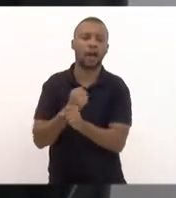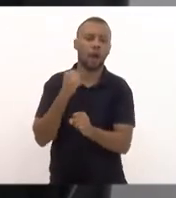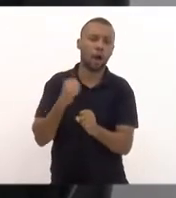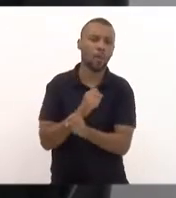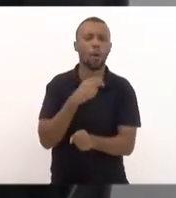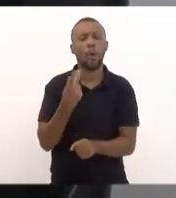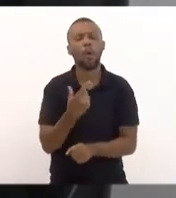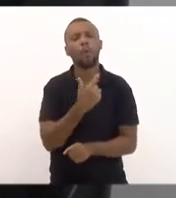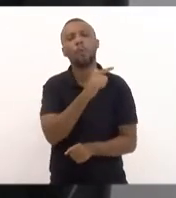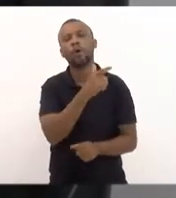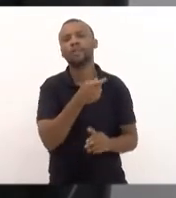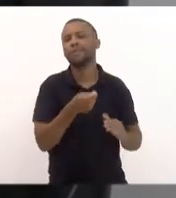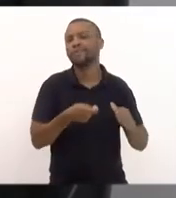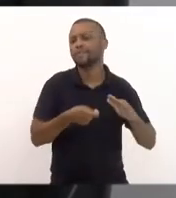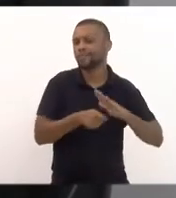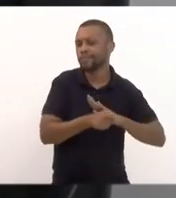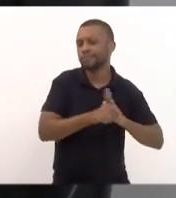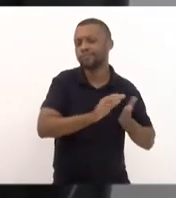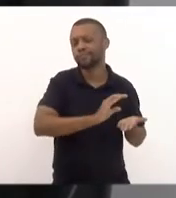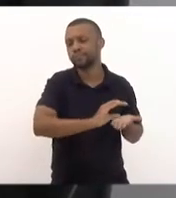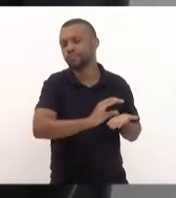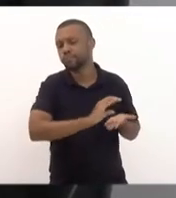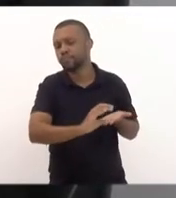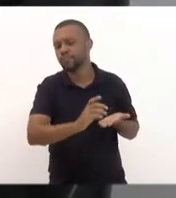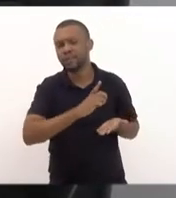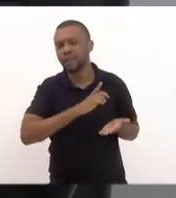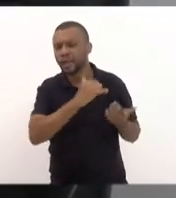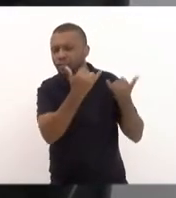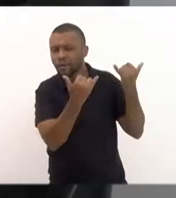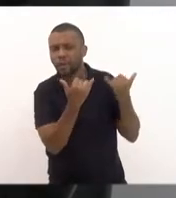fonte de investimentos? Tem alguma informação sobre isso?